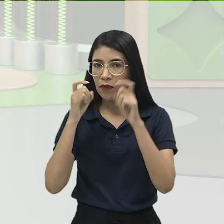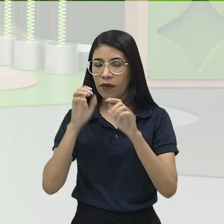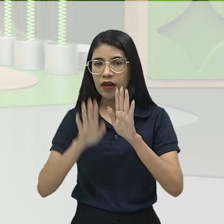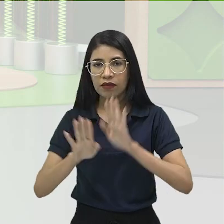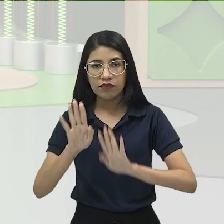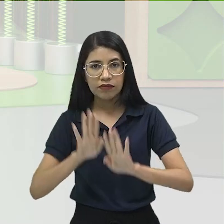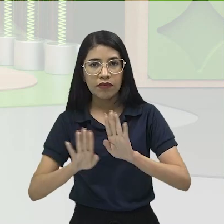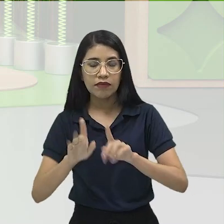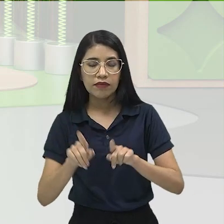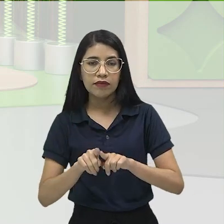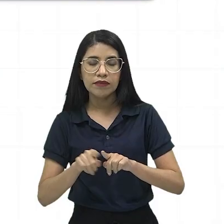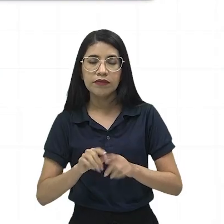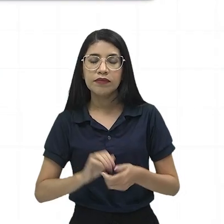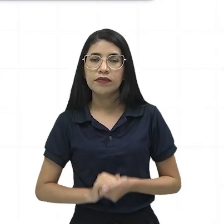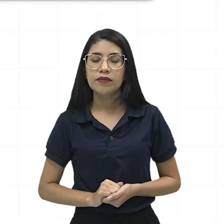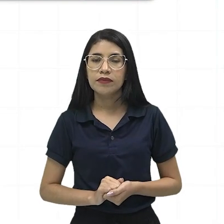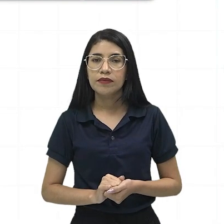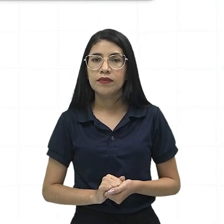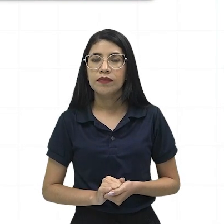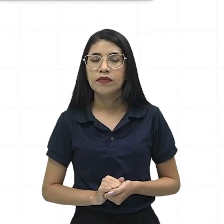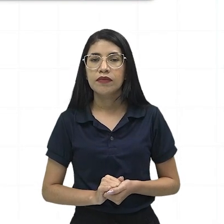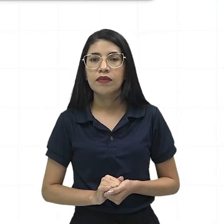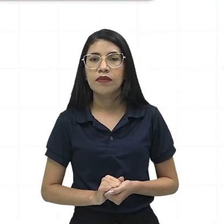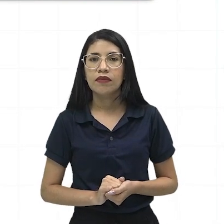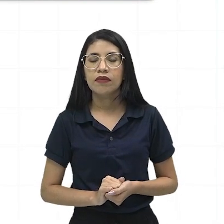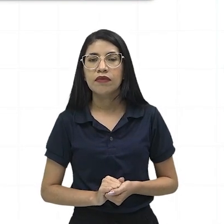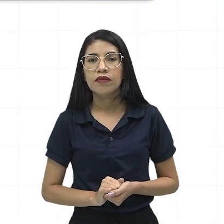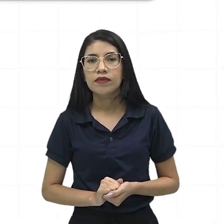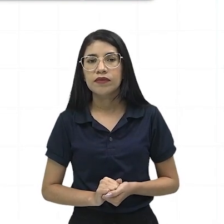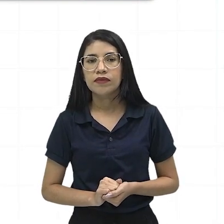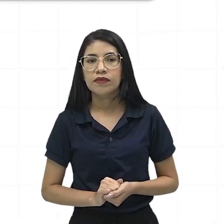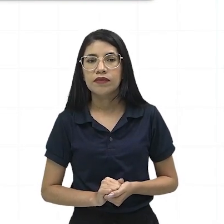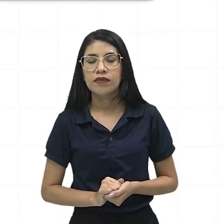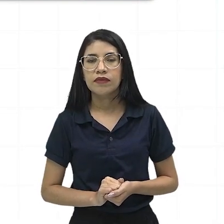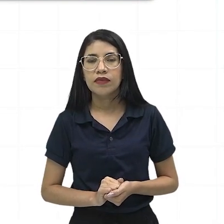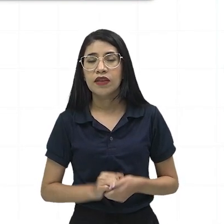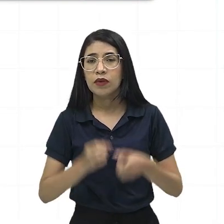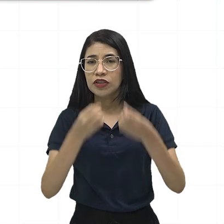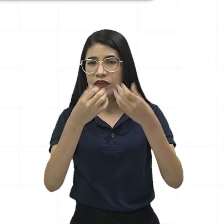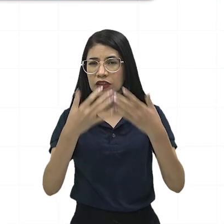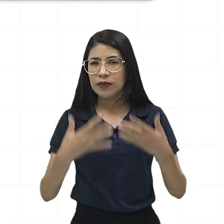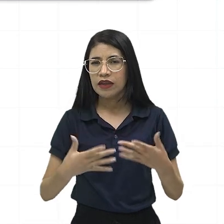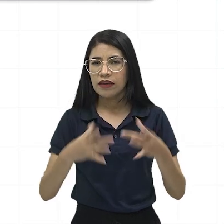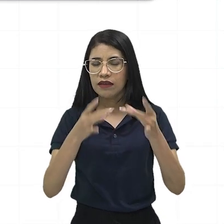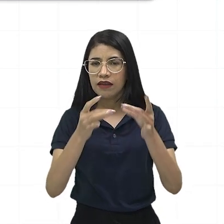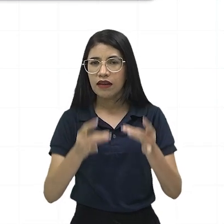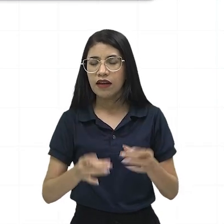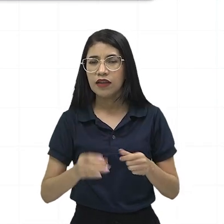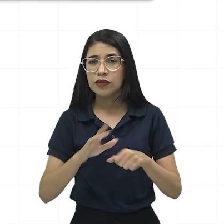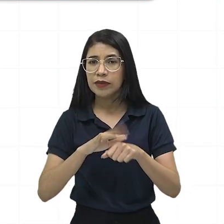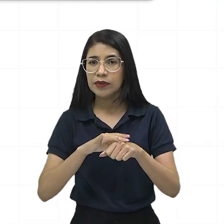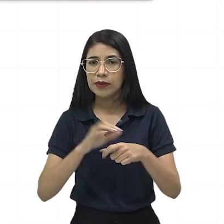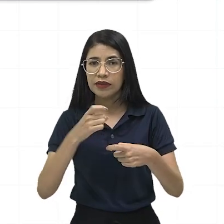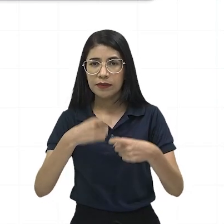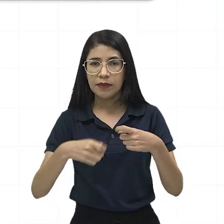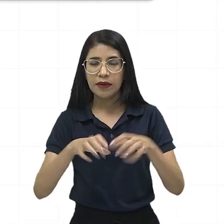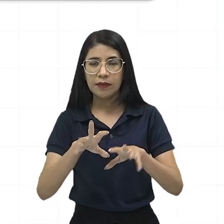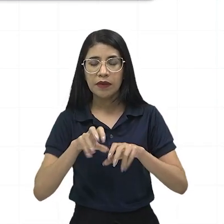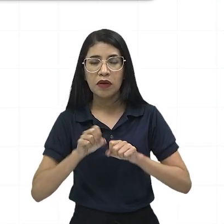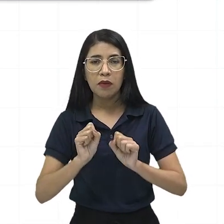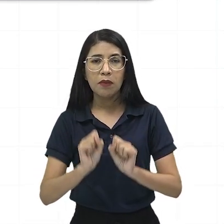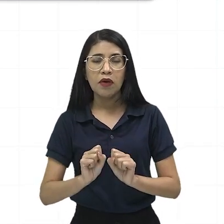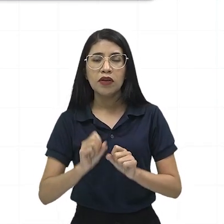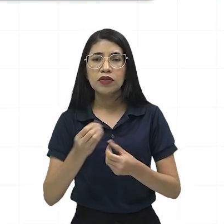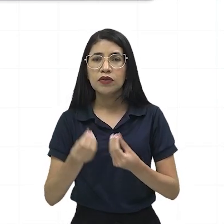cuidado. Então, para a gente avançar, a gente vai falar um pouquinho aí sobre elas, né, sobre as ISTs, porque elas podem ser